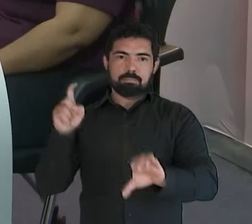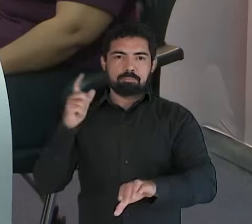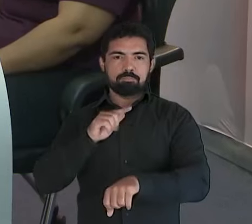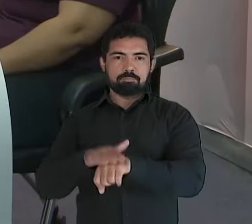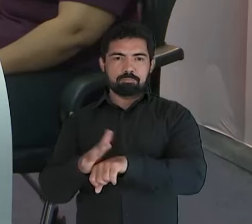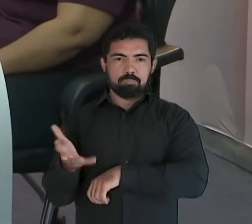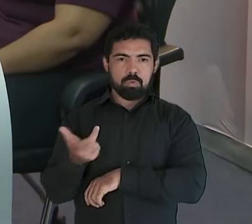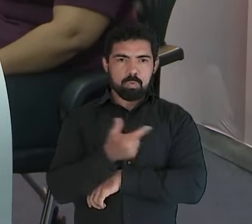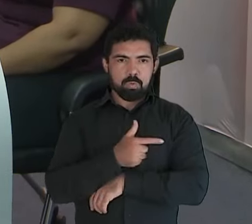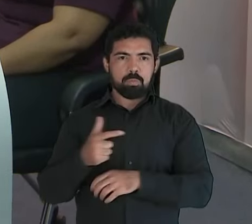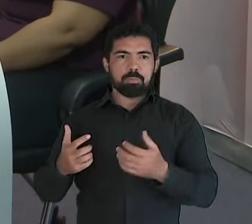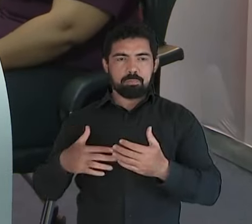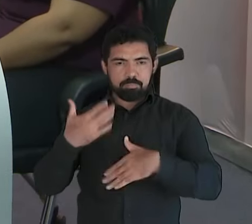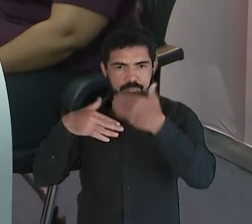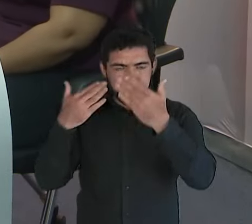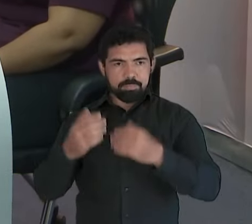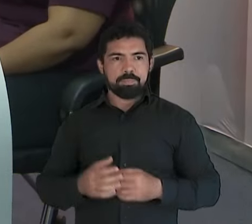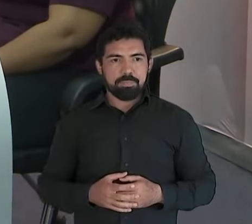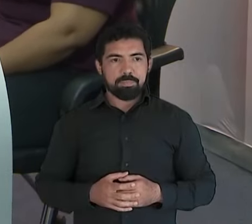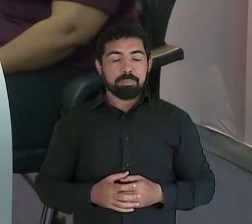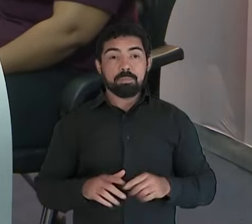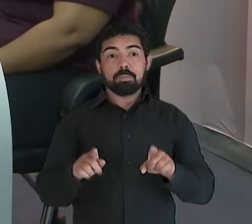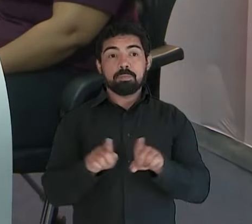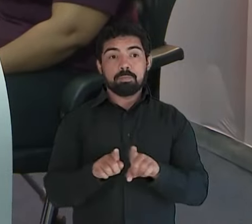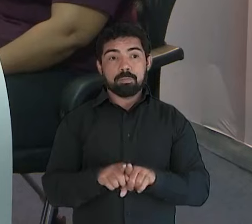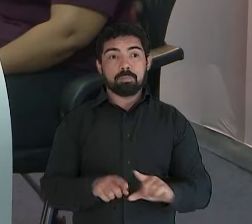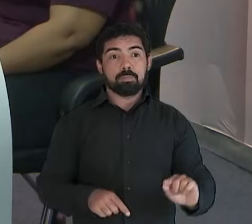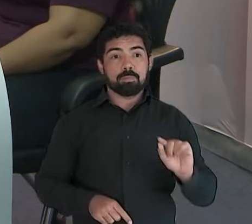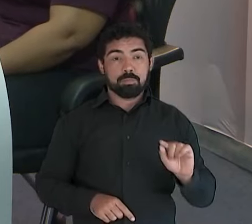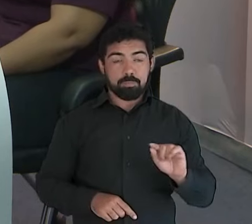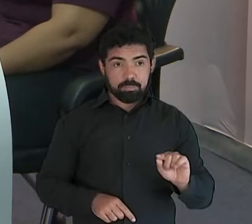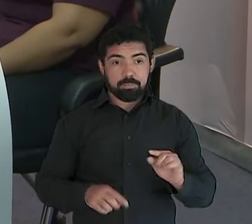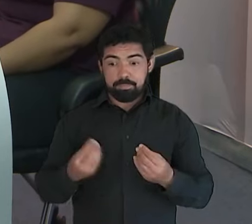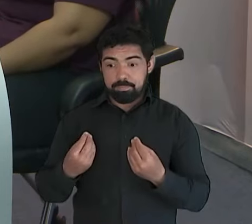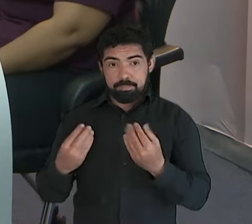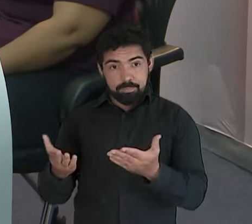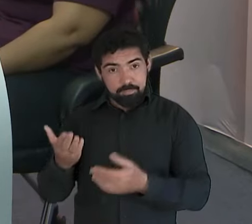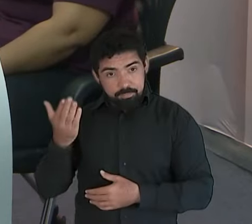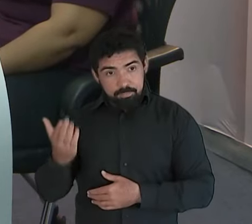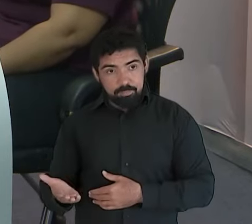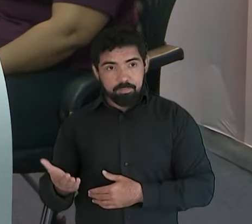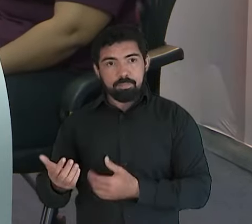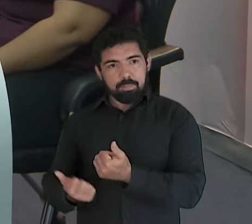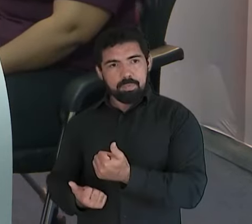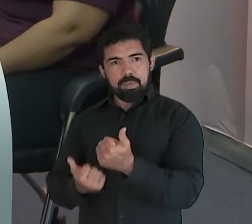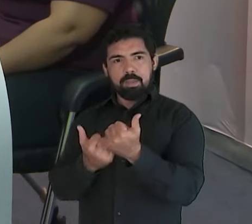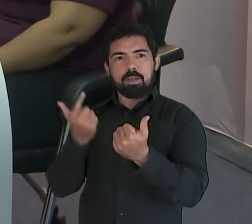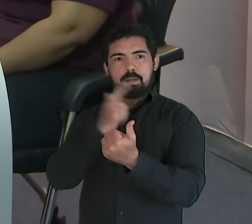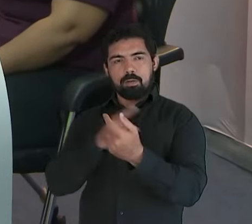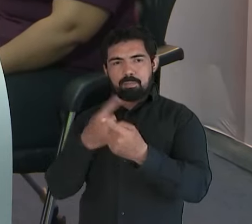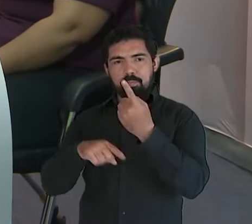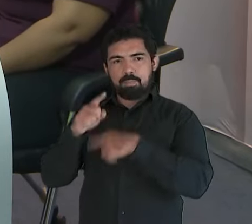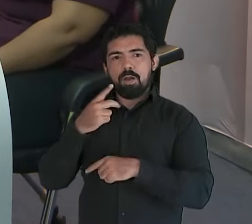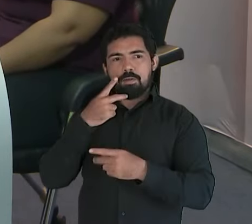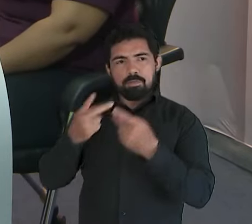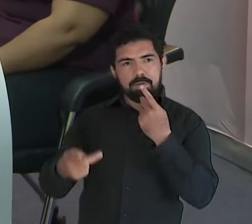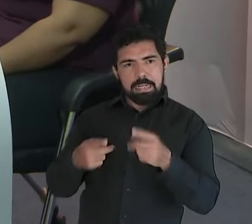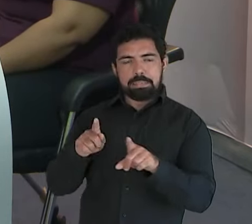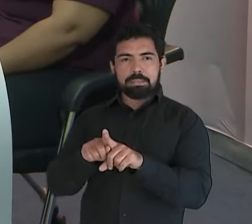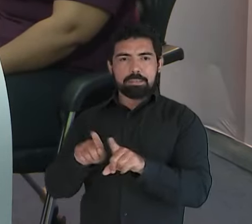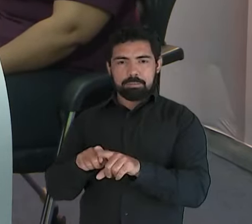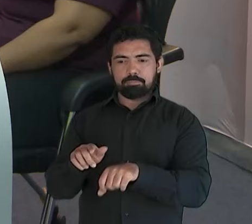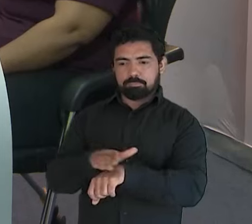Sim. Sim. Não, e dá, e dá impulsionar o potencial. Né? Toda pessoa tem